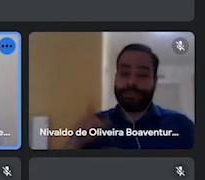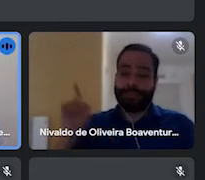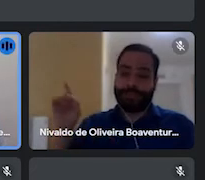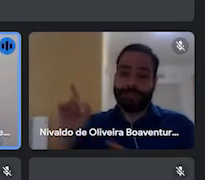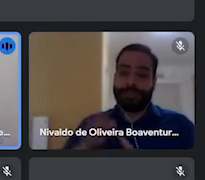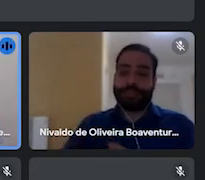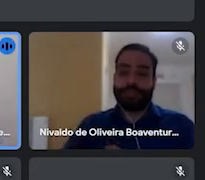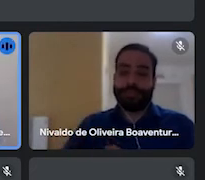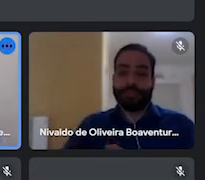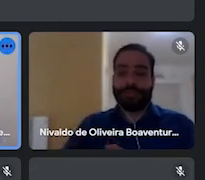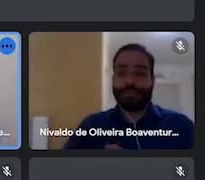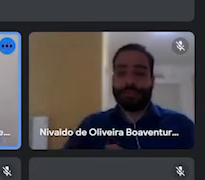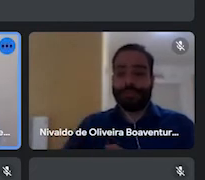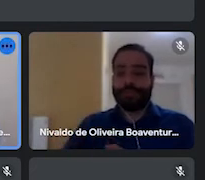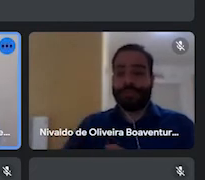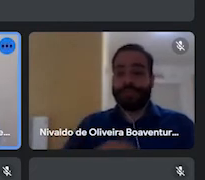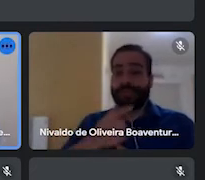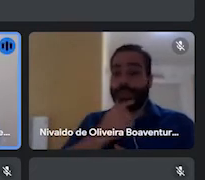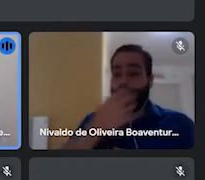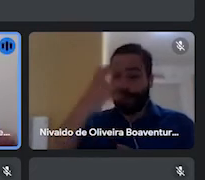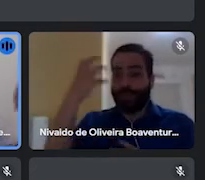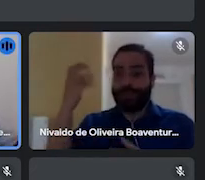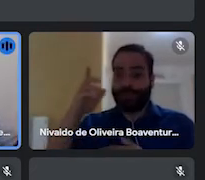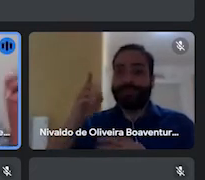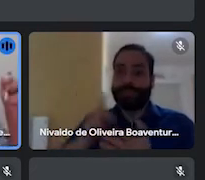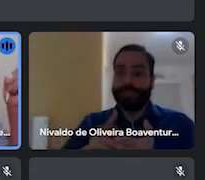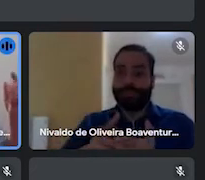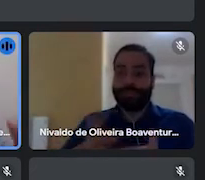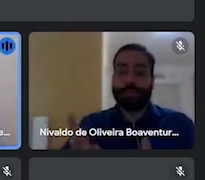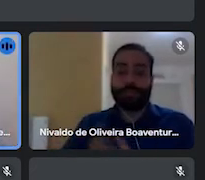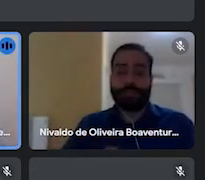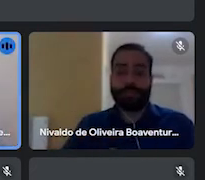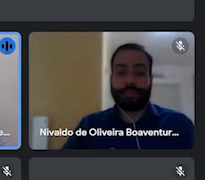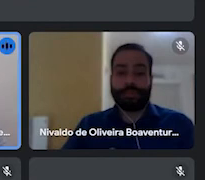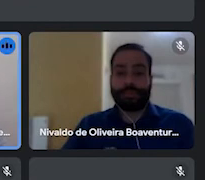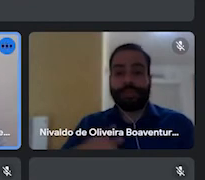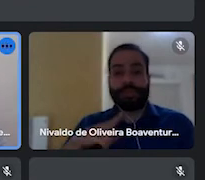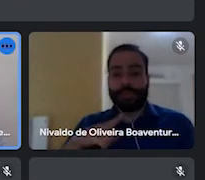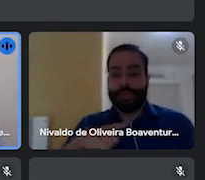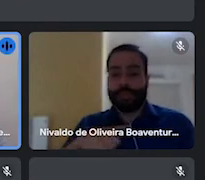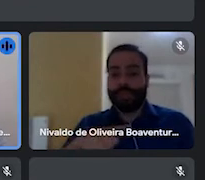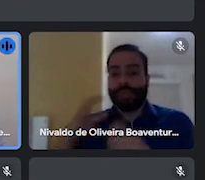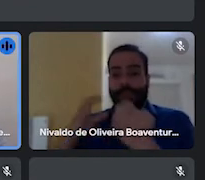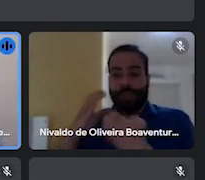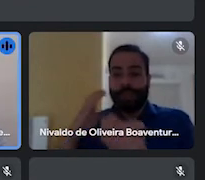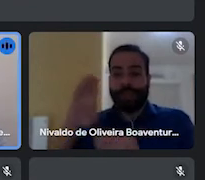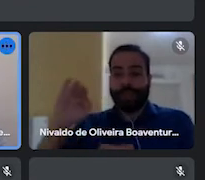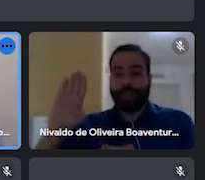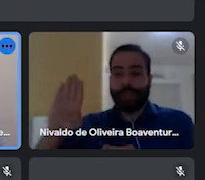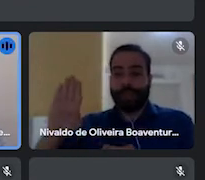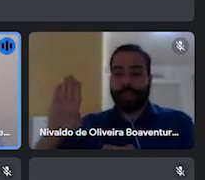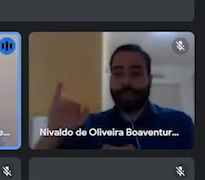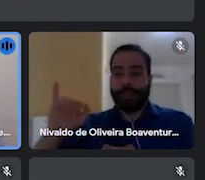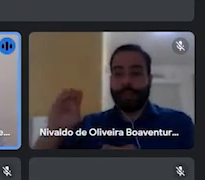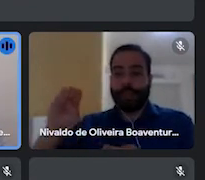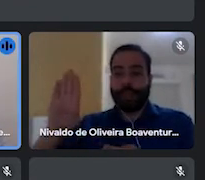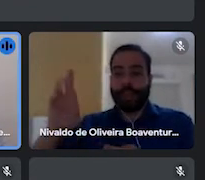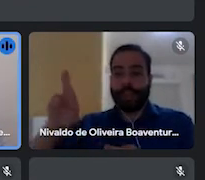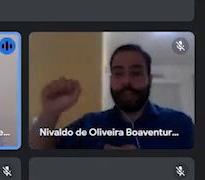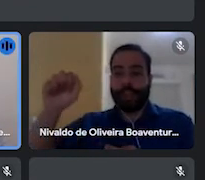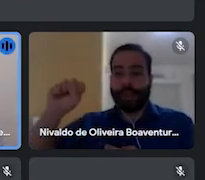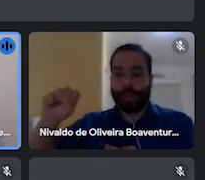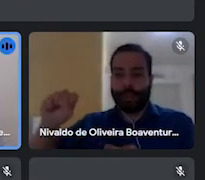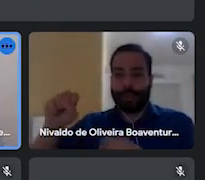e o cara acidentou. Na época da Biobras aqui, o pessoal fez